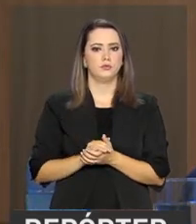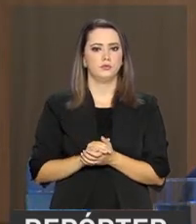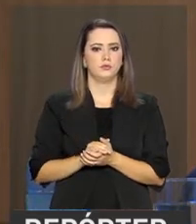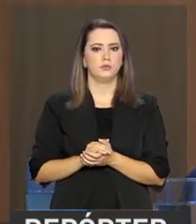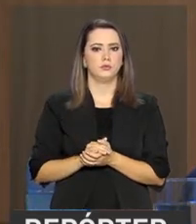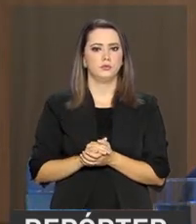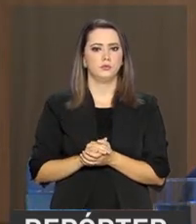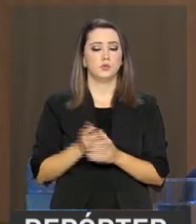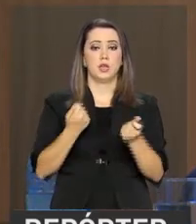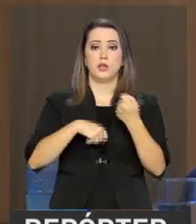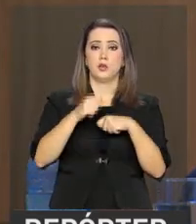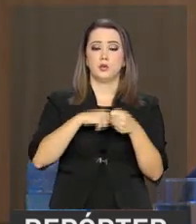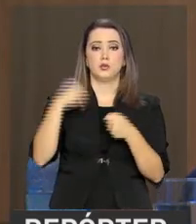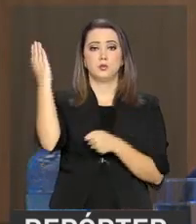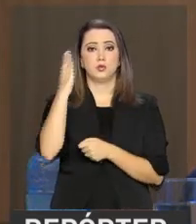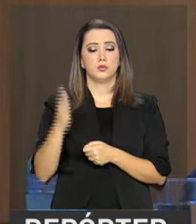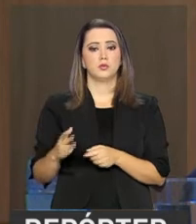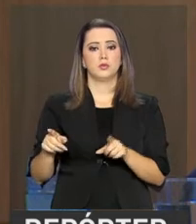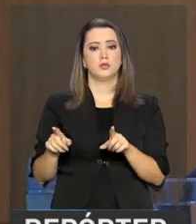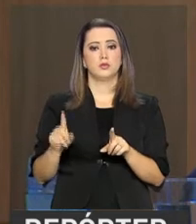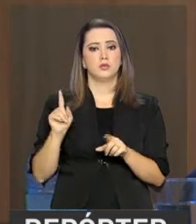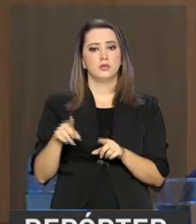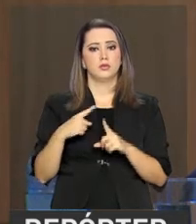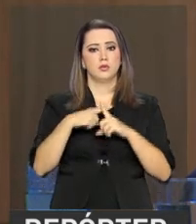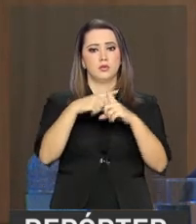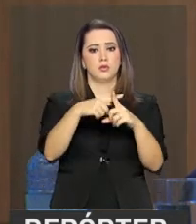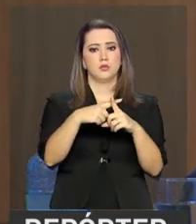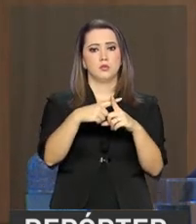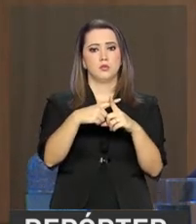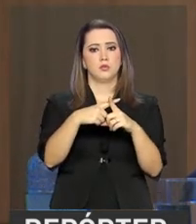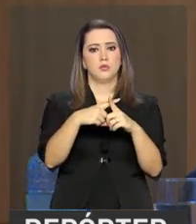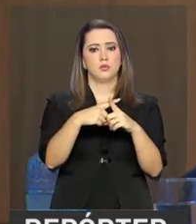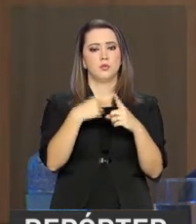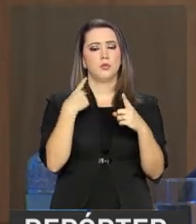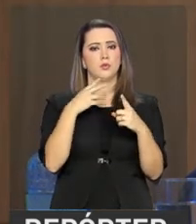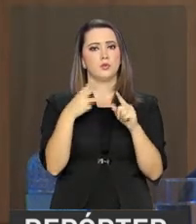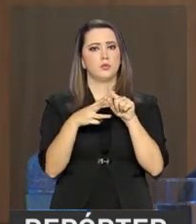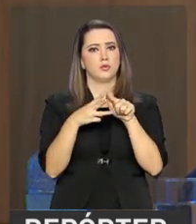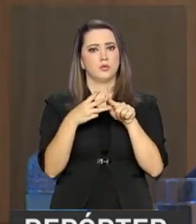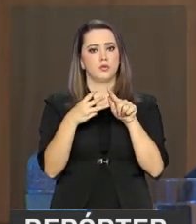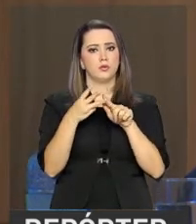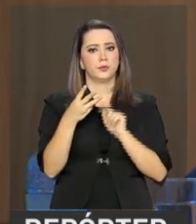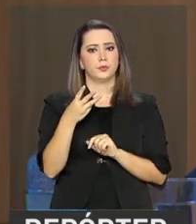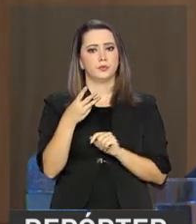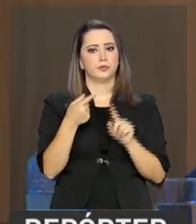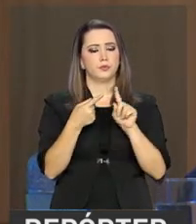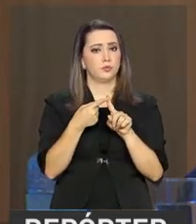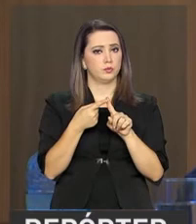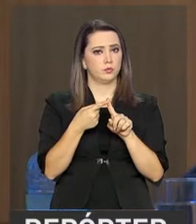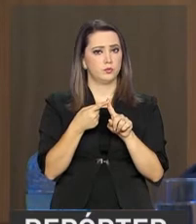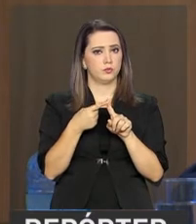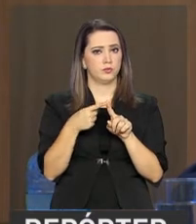da economia brasileira basicamente relação a nós tivemos